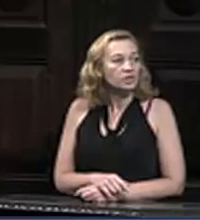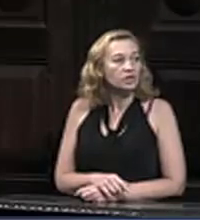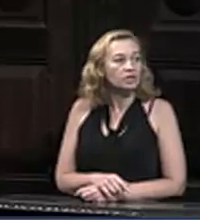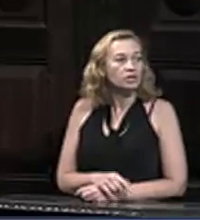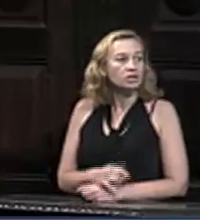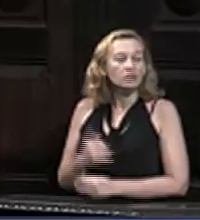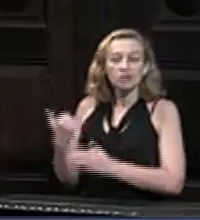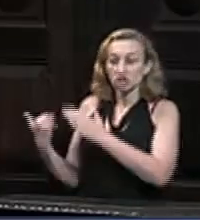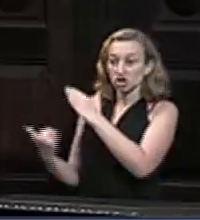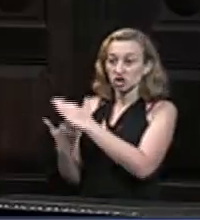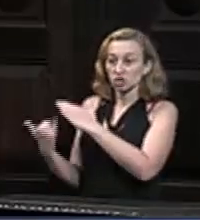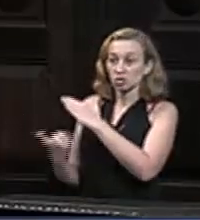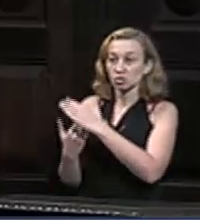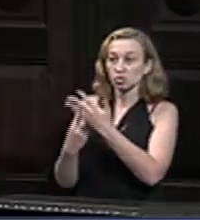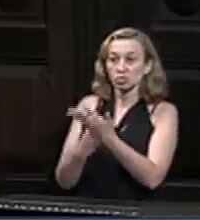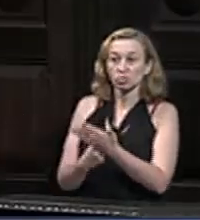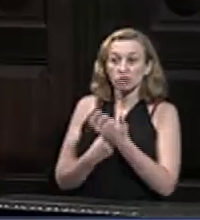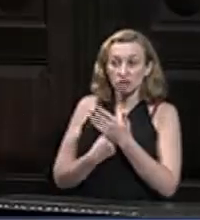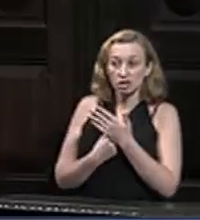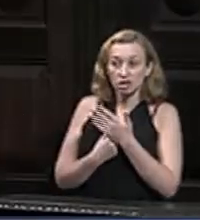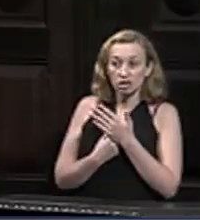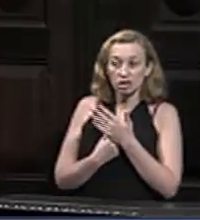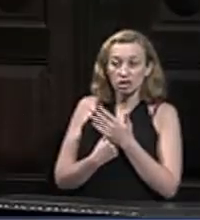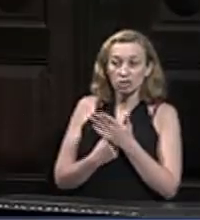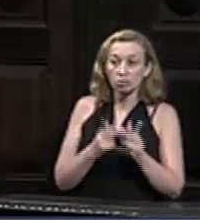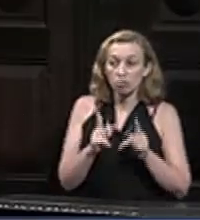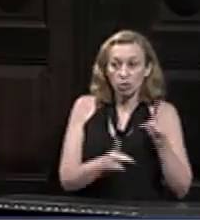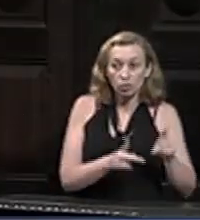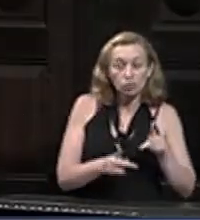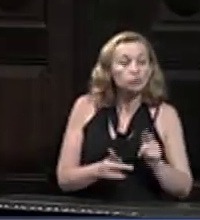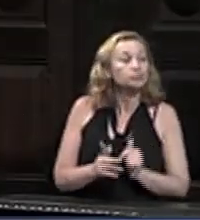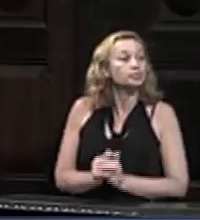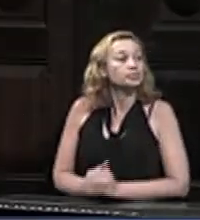Instituto de Defesa do Consumidor,